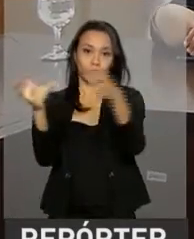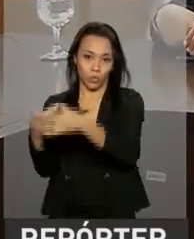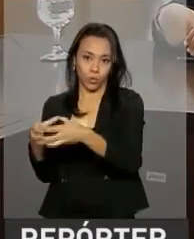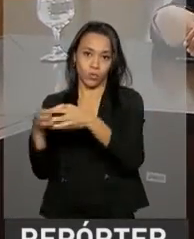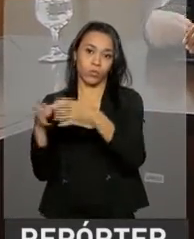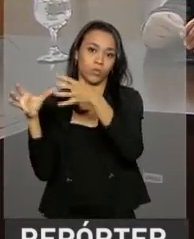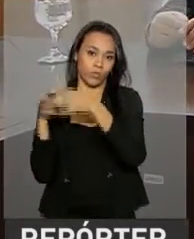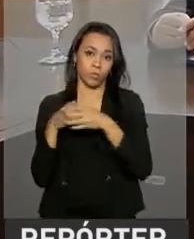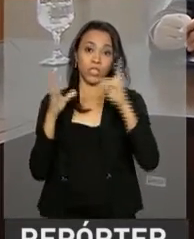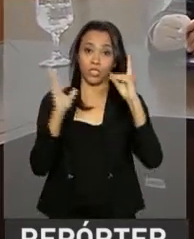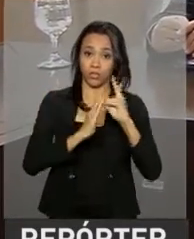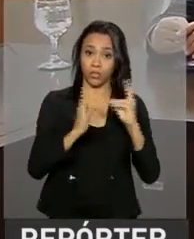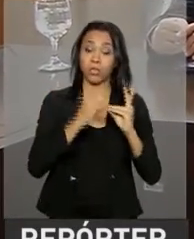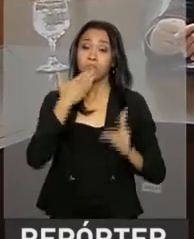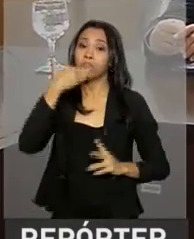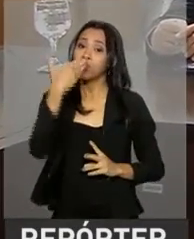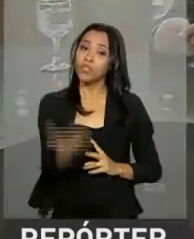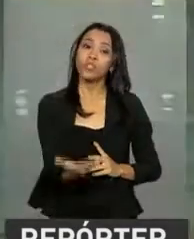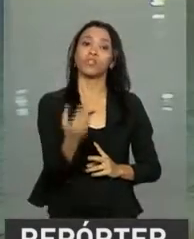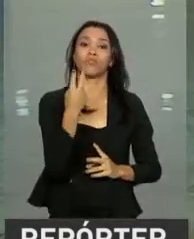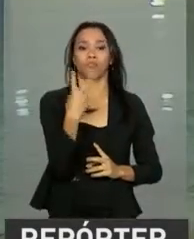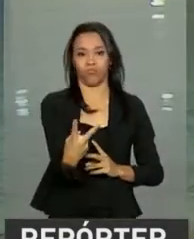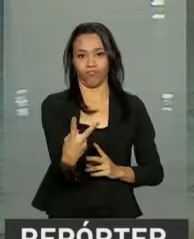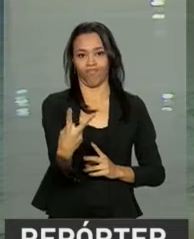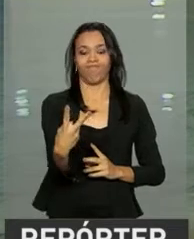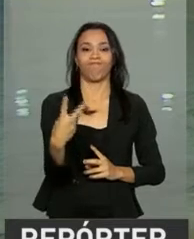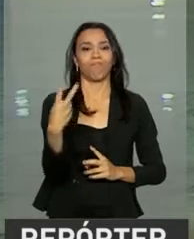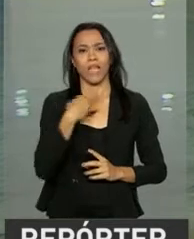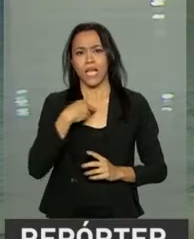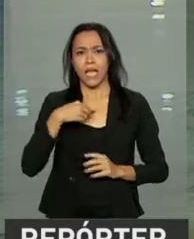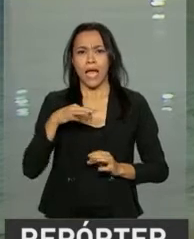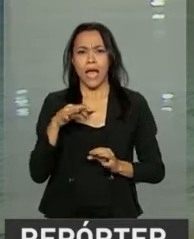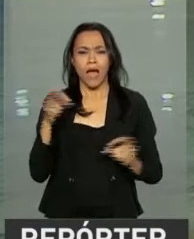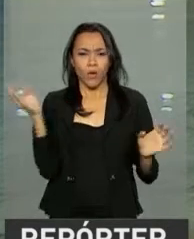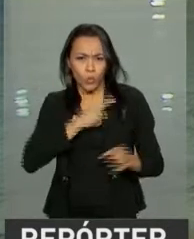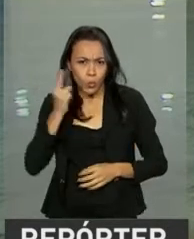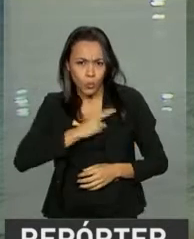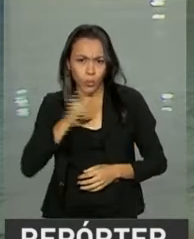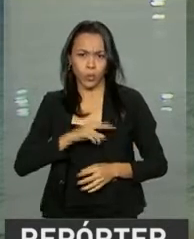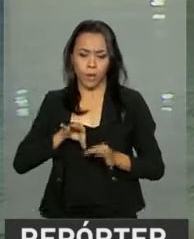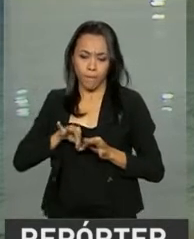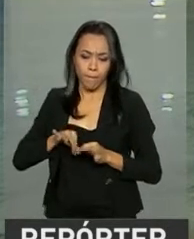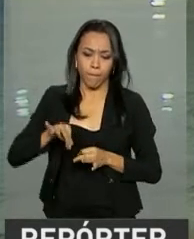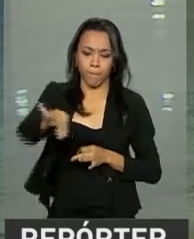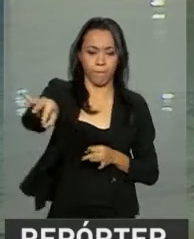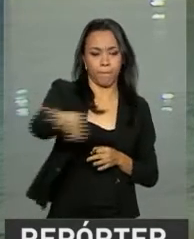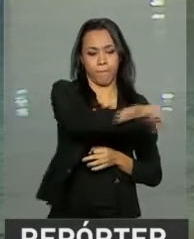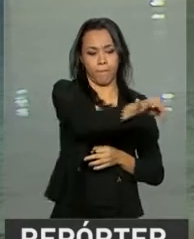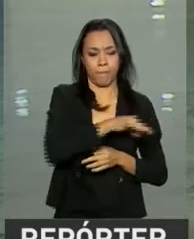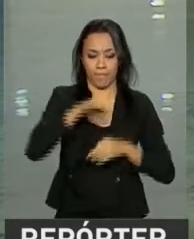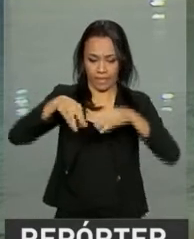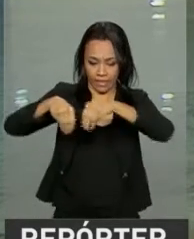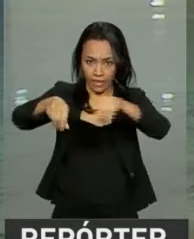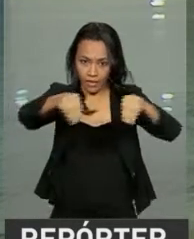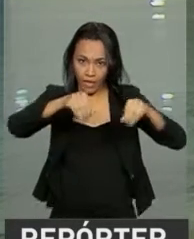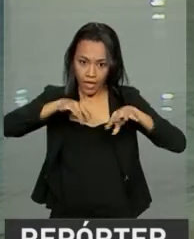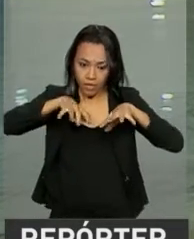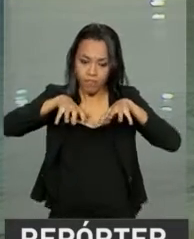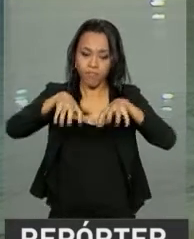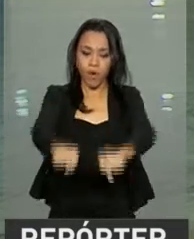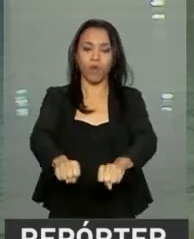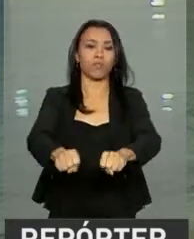dois pedidos ao governo federal a acelerar a demarcação de terras indígenas no estado e não